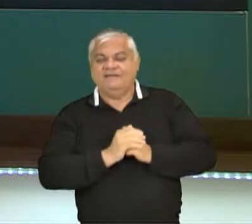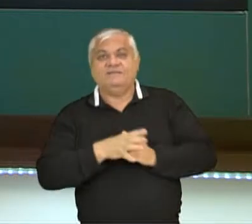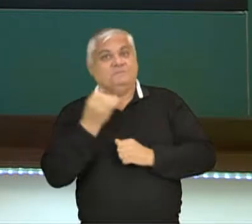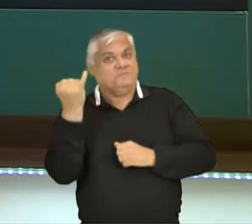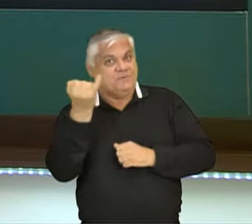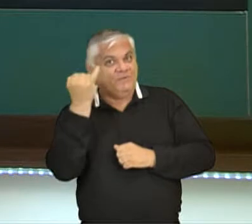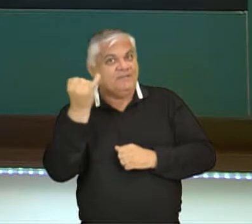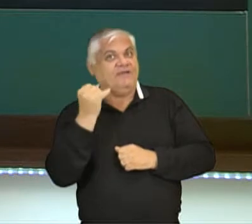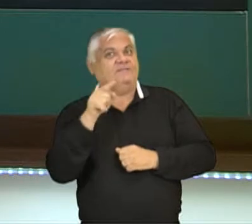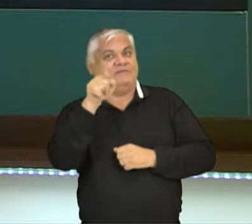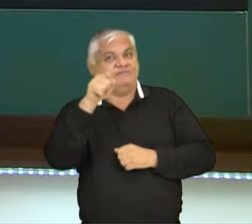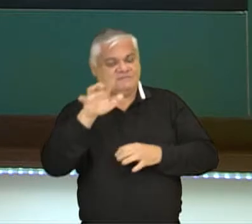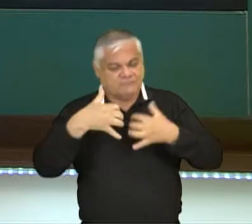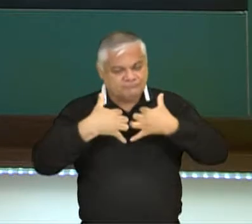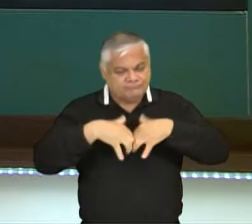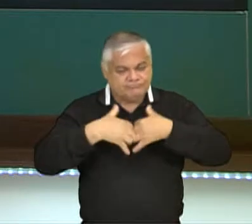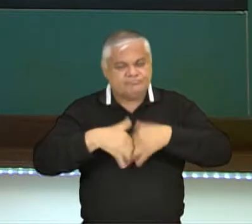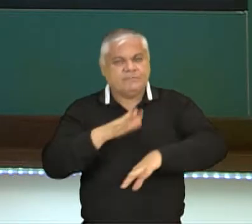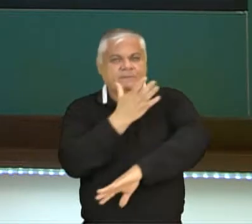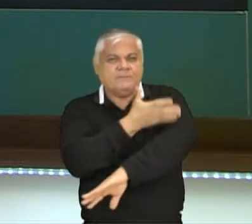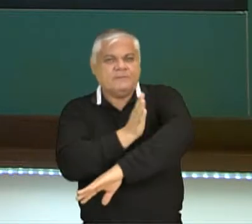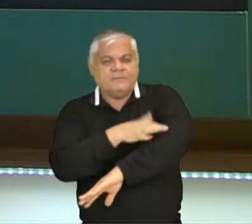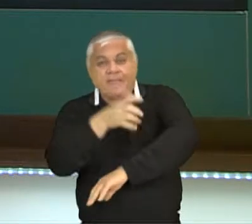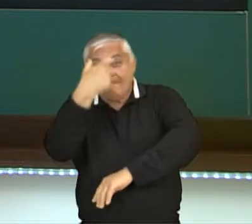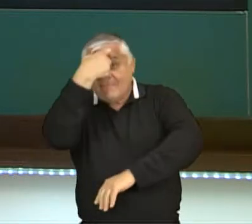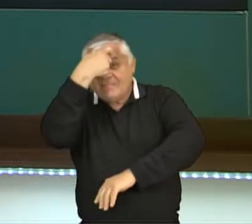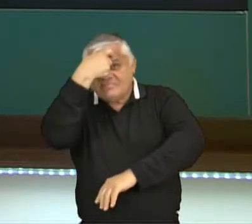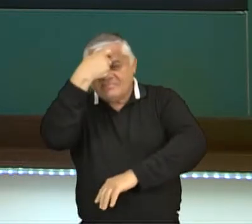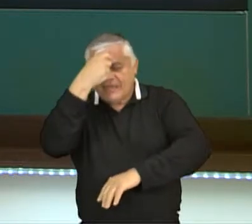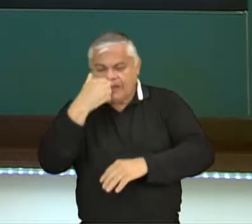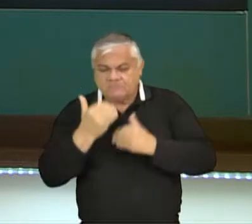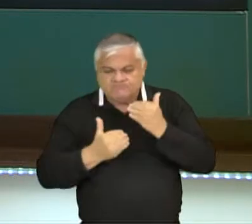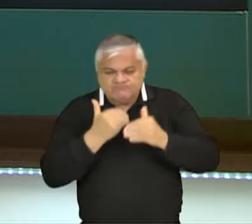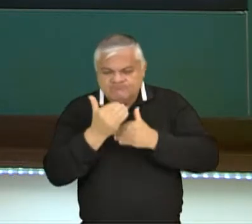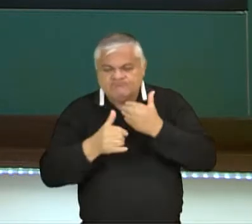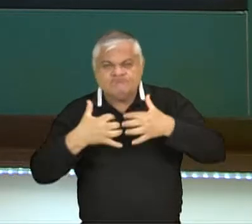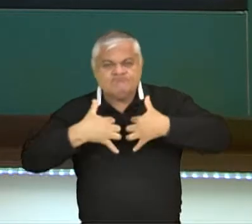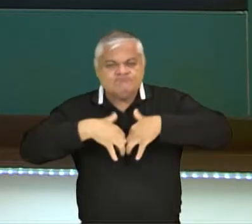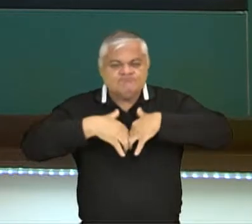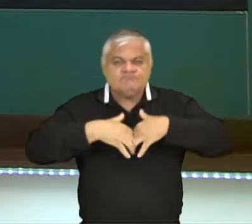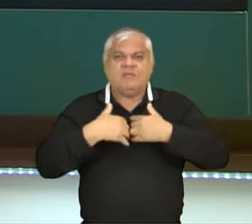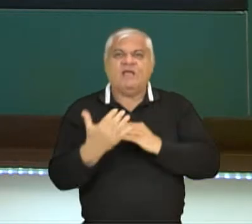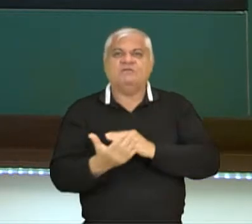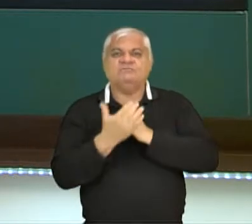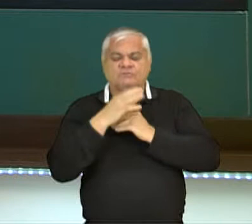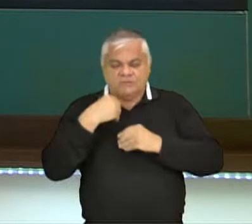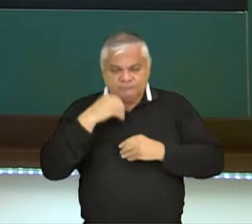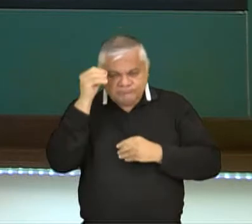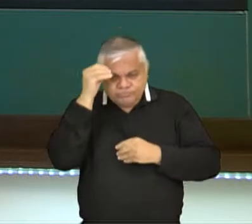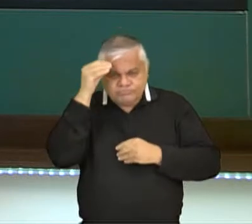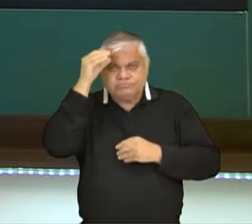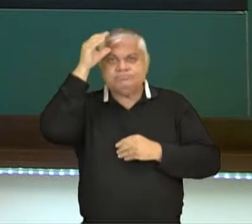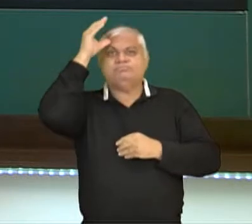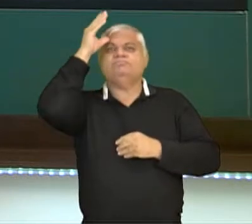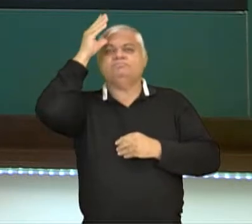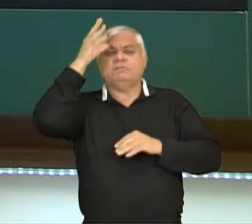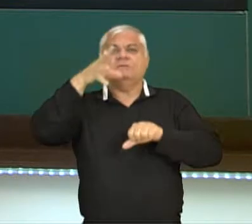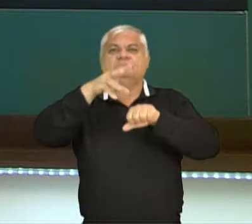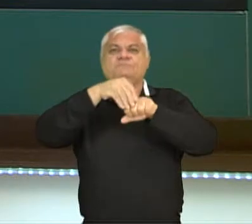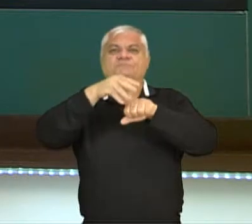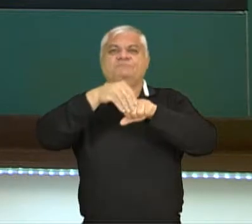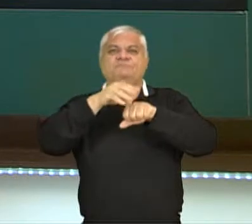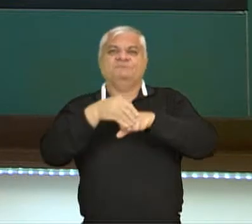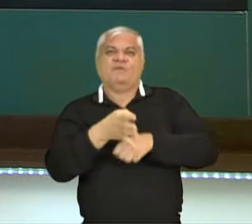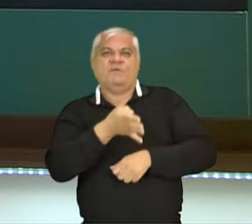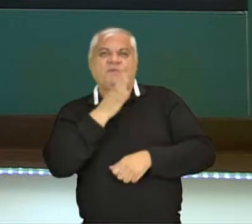é esse processo de atividade mental sobre os enunciados que faz com que vocês se apropriem dos conceitos e